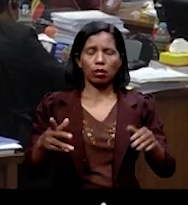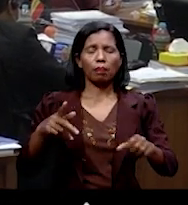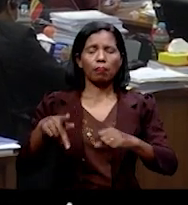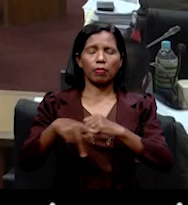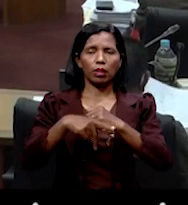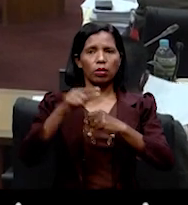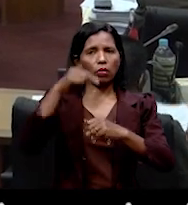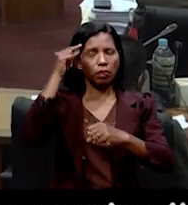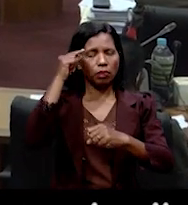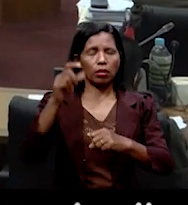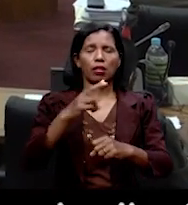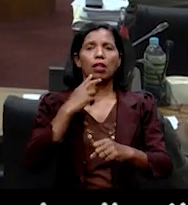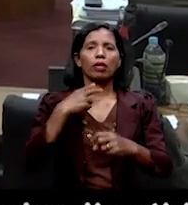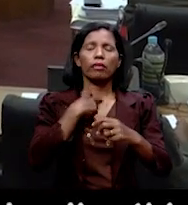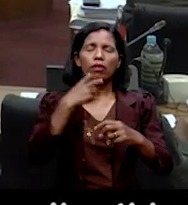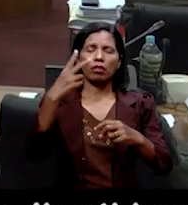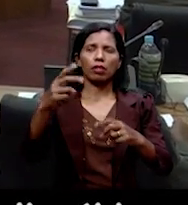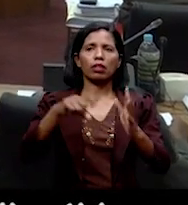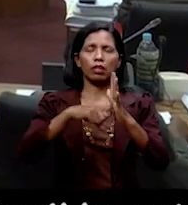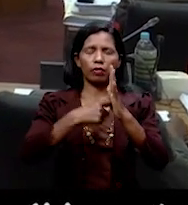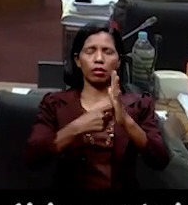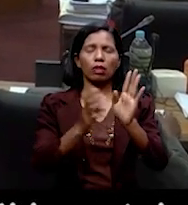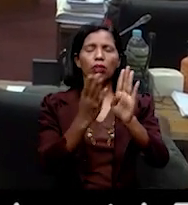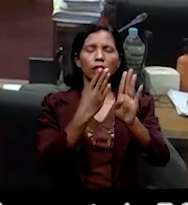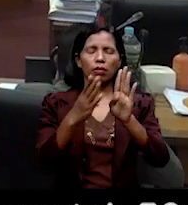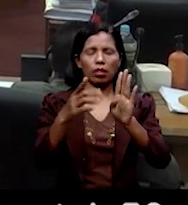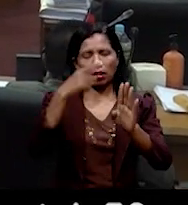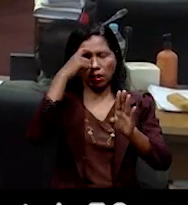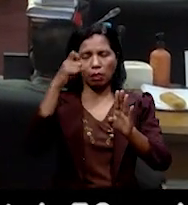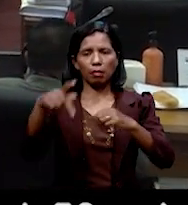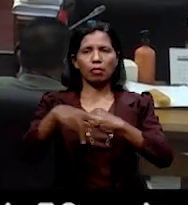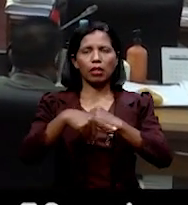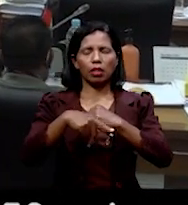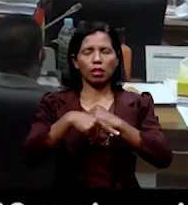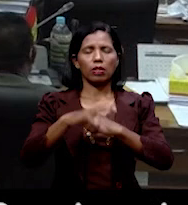governo hakilar no hateteng chave tia odamata tama bancada CNRT